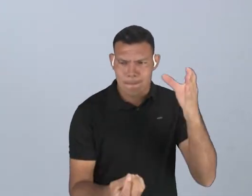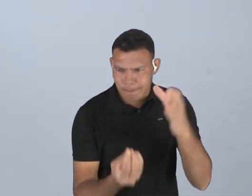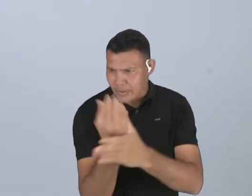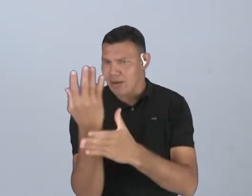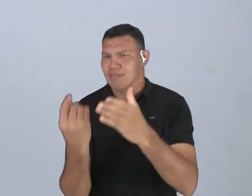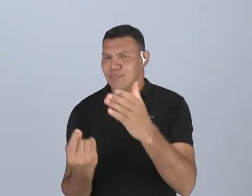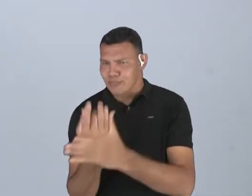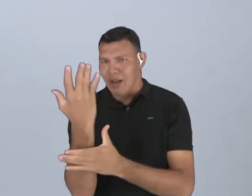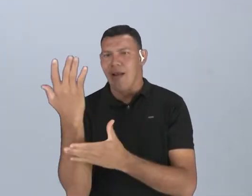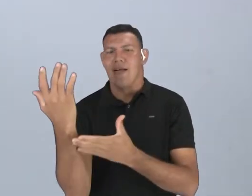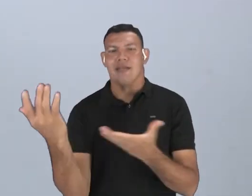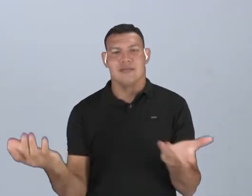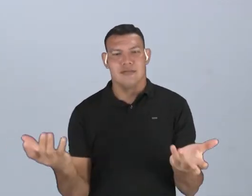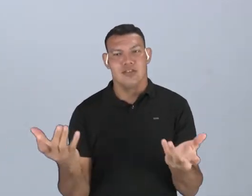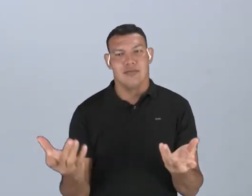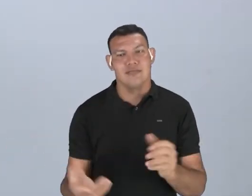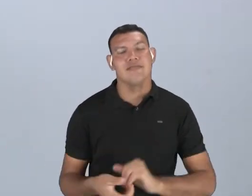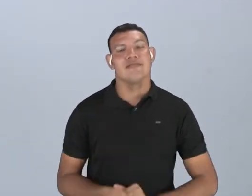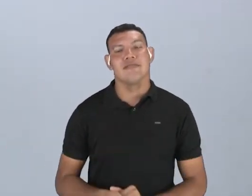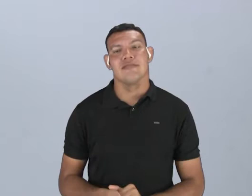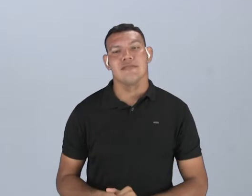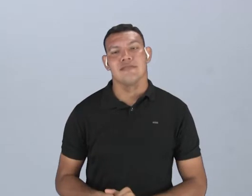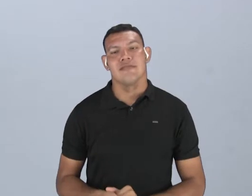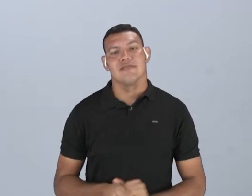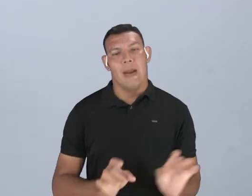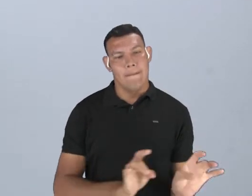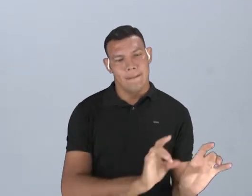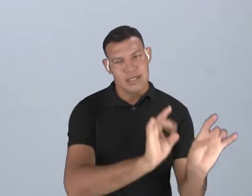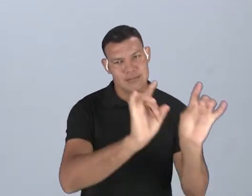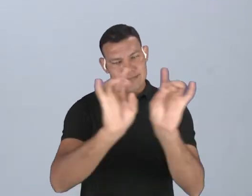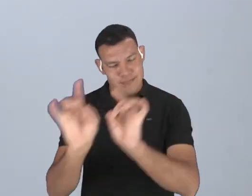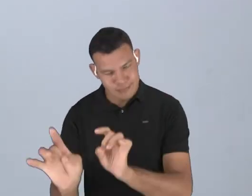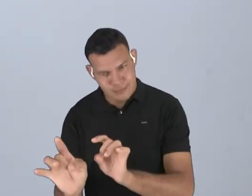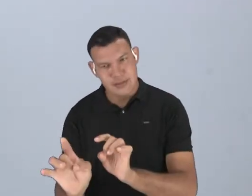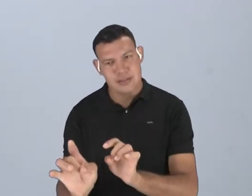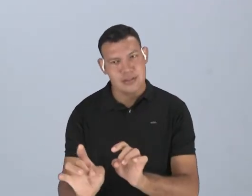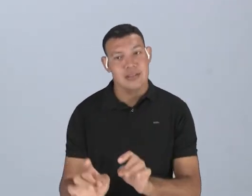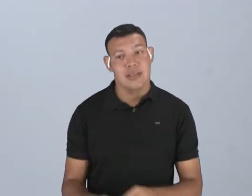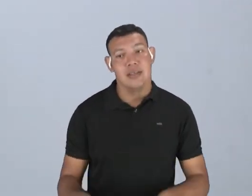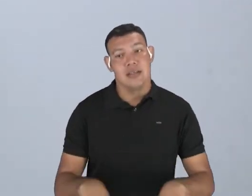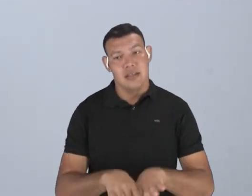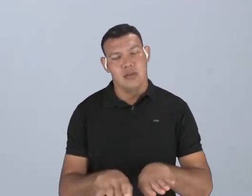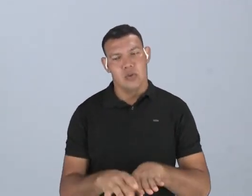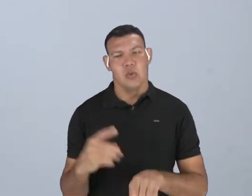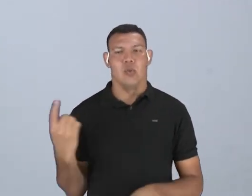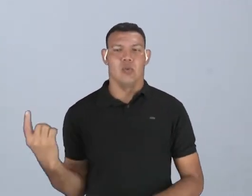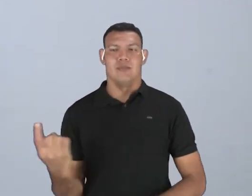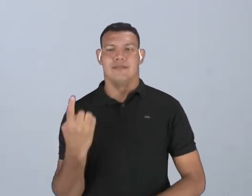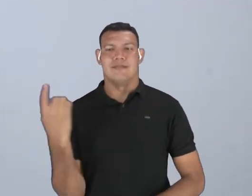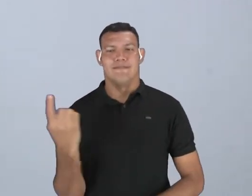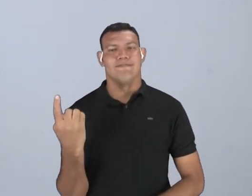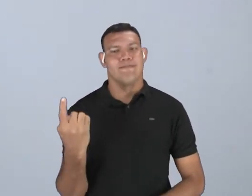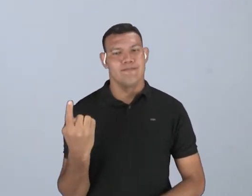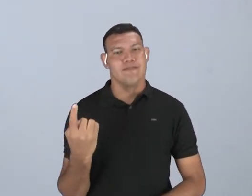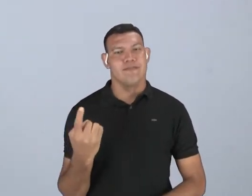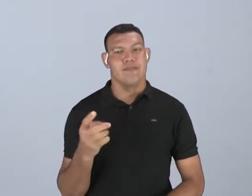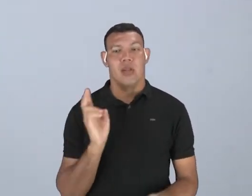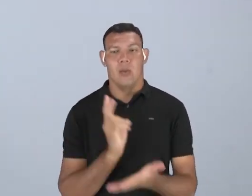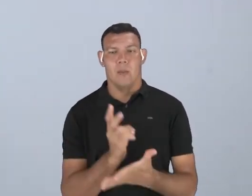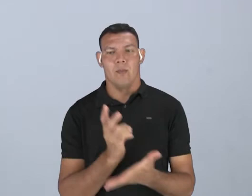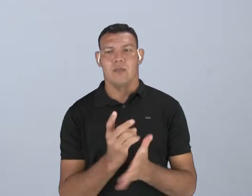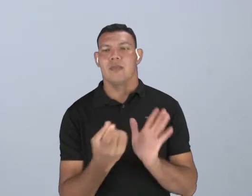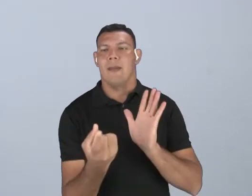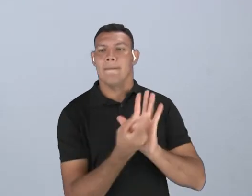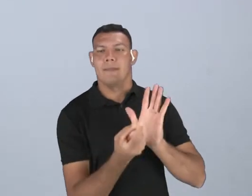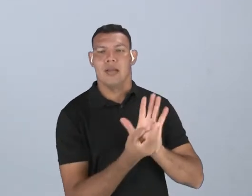e assim tornam-se especiais e únicos, tá bom? Mesmo tendo marcas de outros textos. Certo?